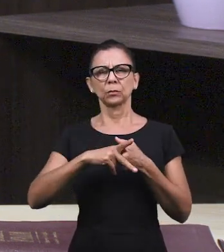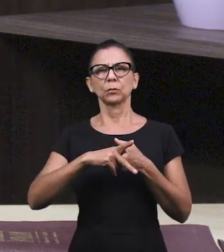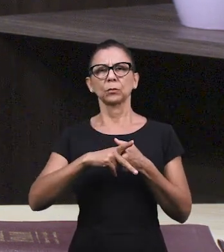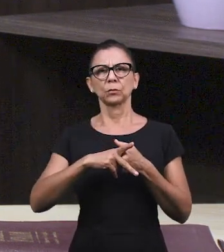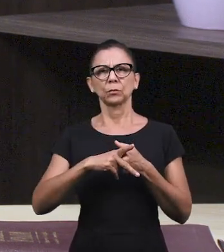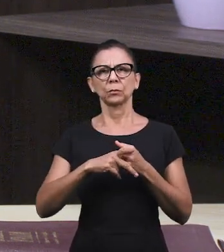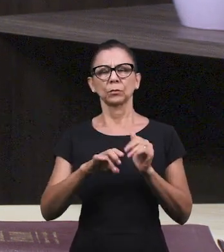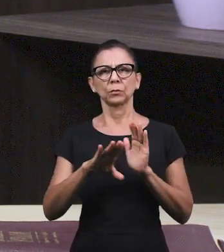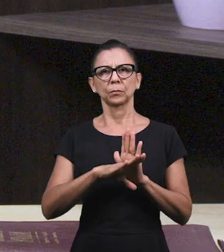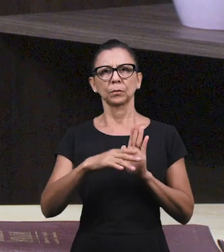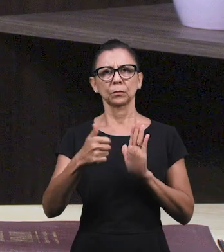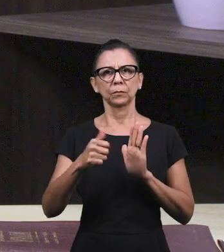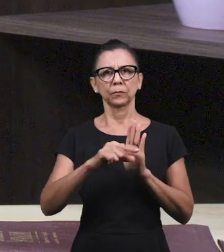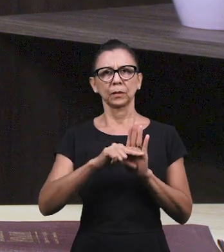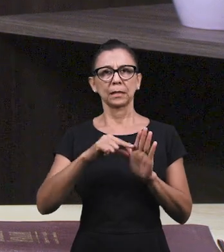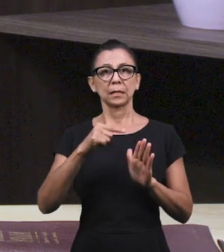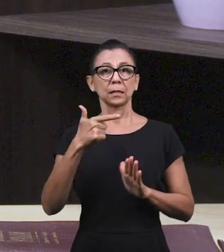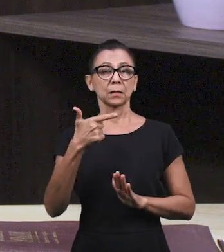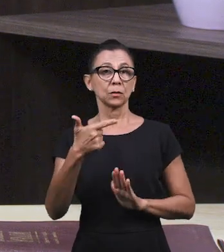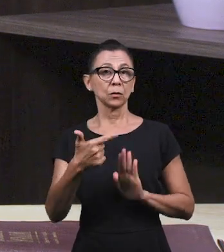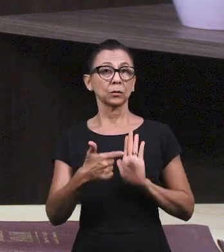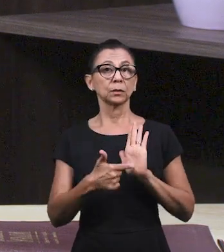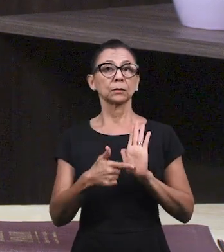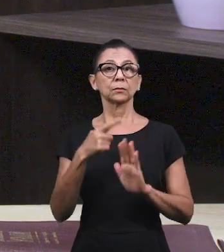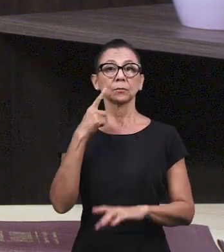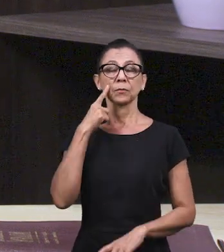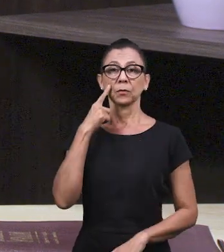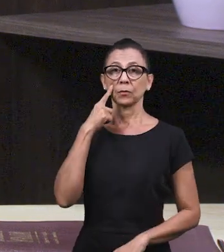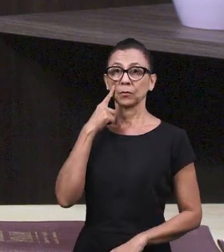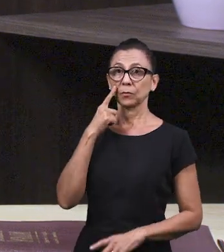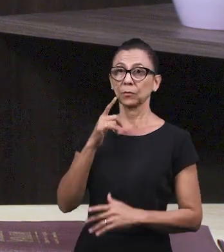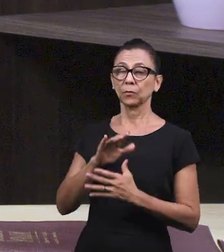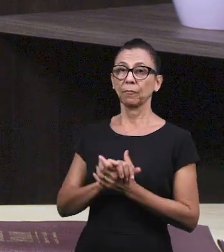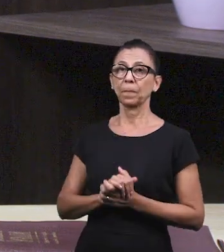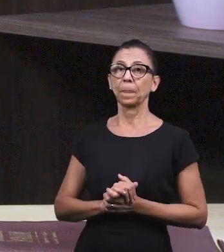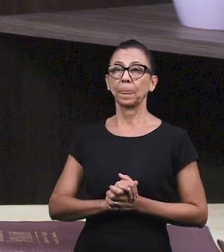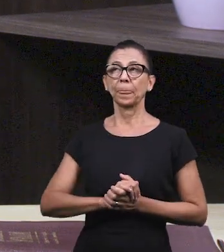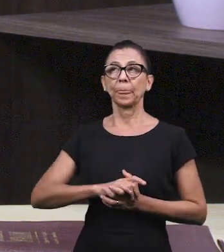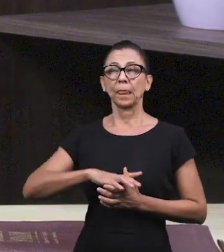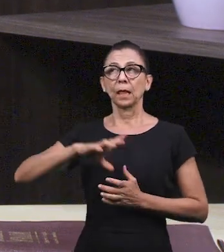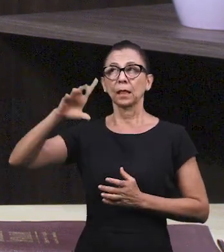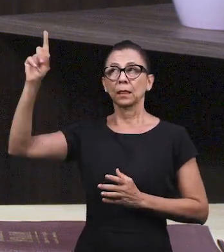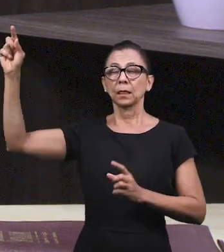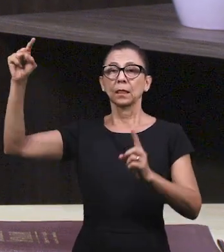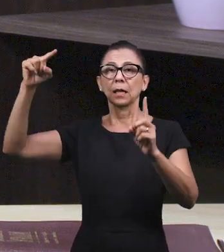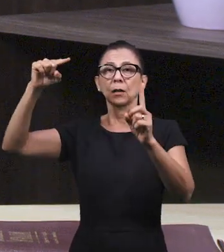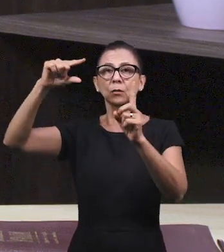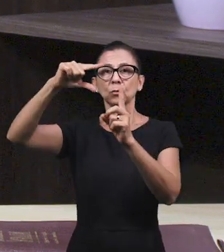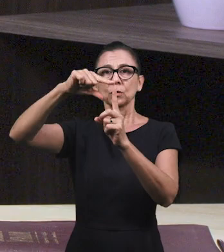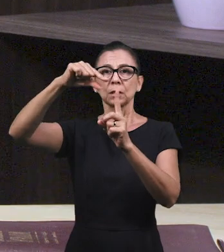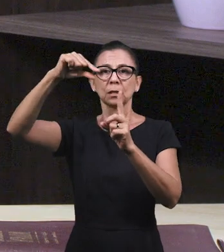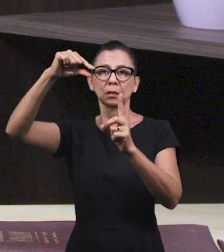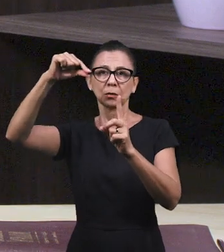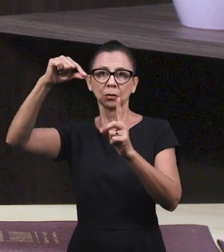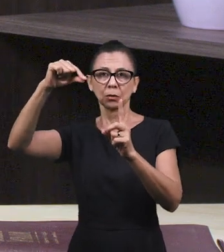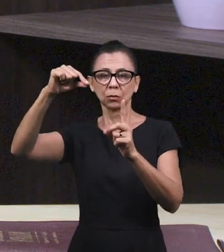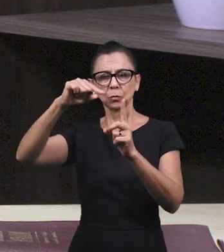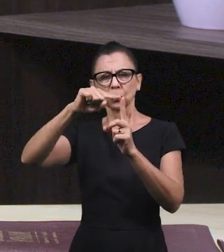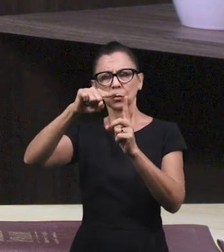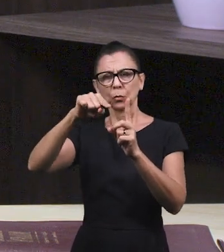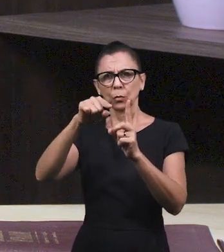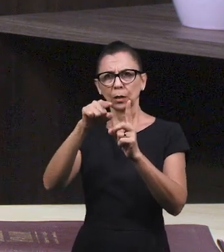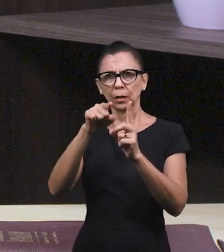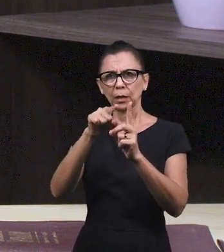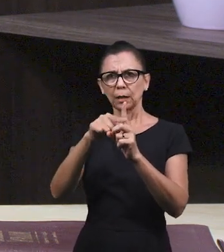epístola do apóstolo Pedro, capítulo 1, verso 2, que diz assim: eleitos segundo a presciência de Deus